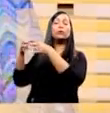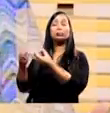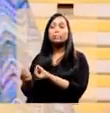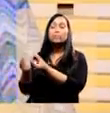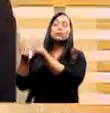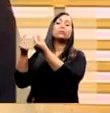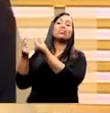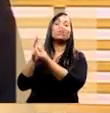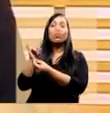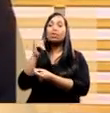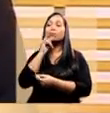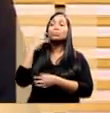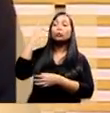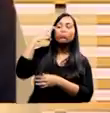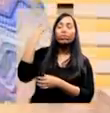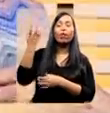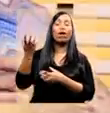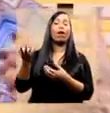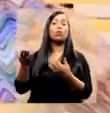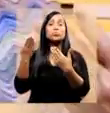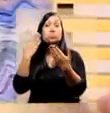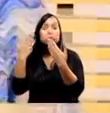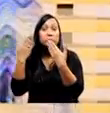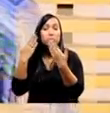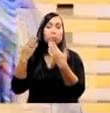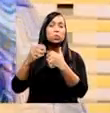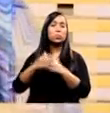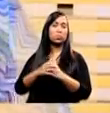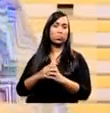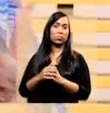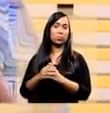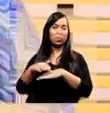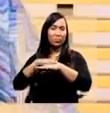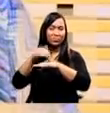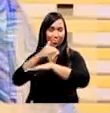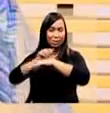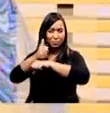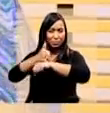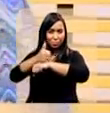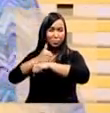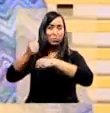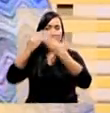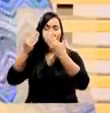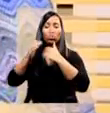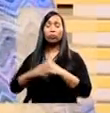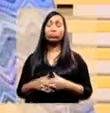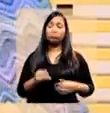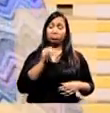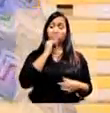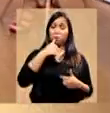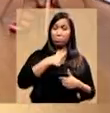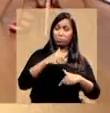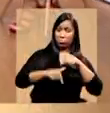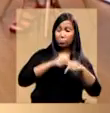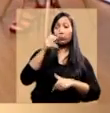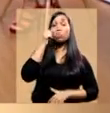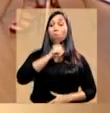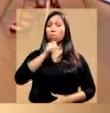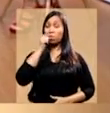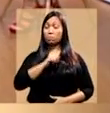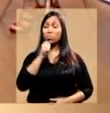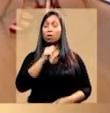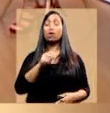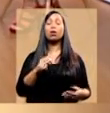outros meios. Procura advogados, psiquiatras, psicólogos. Inclusive, eu trabalhei com uma